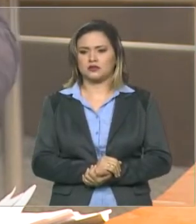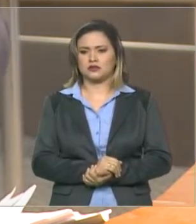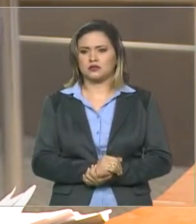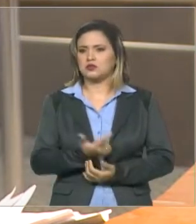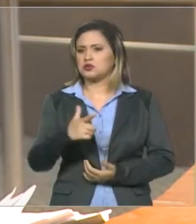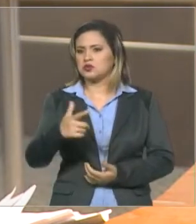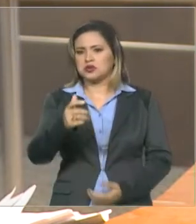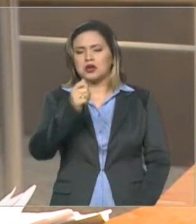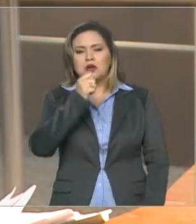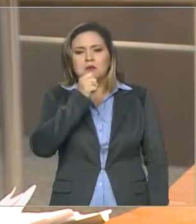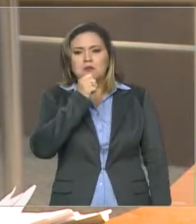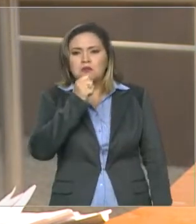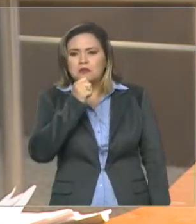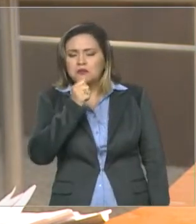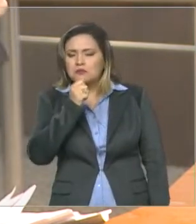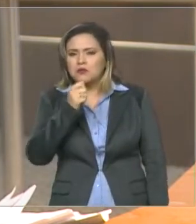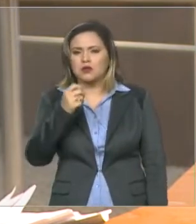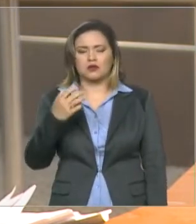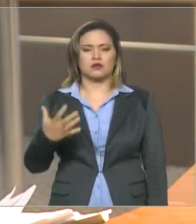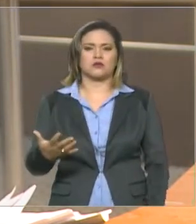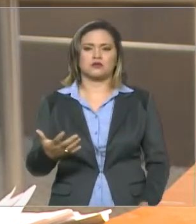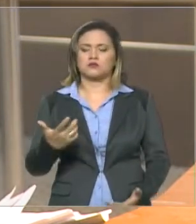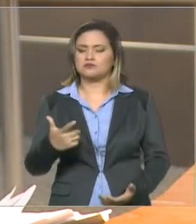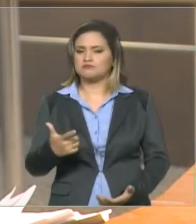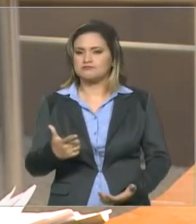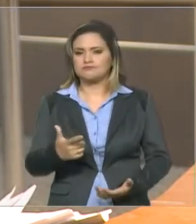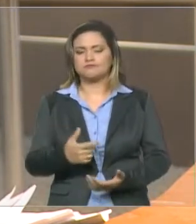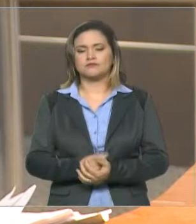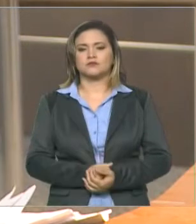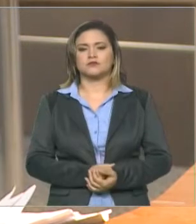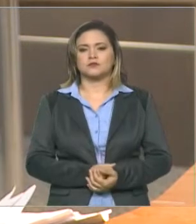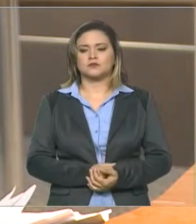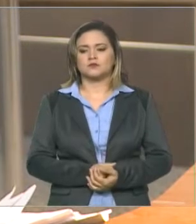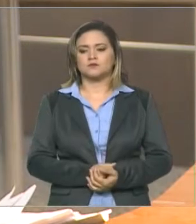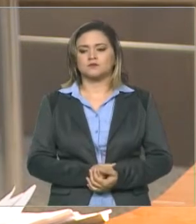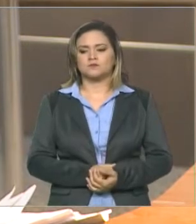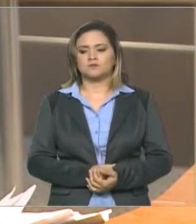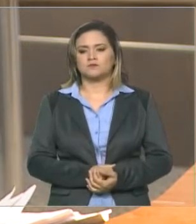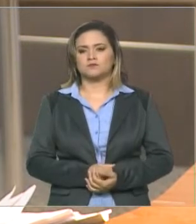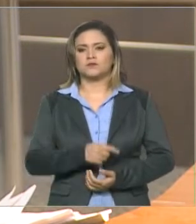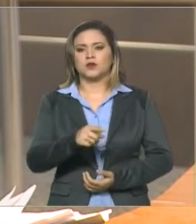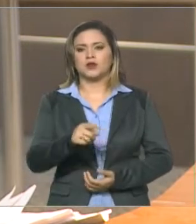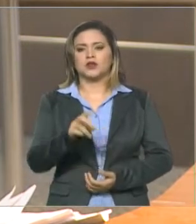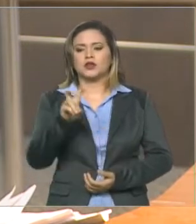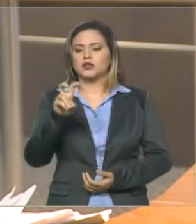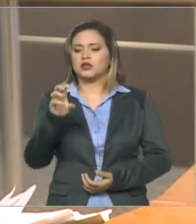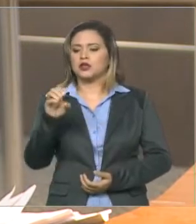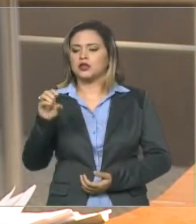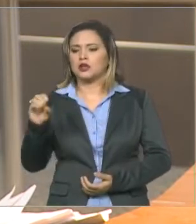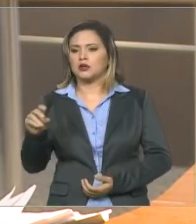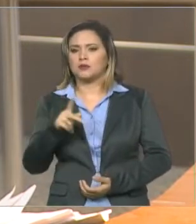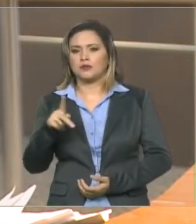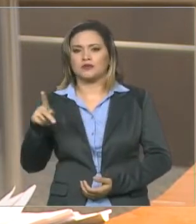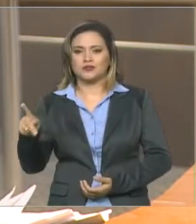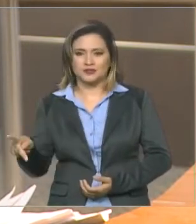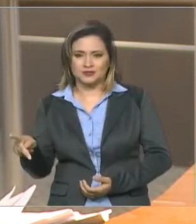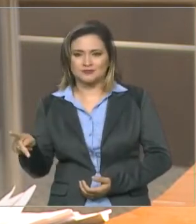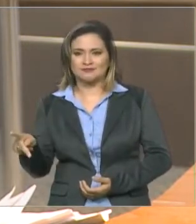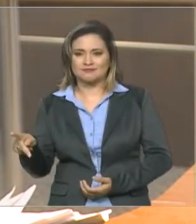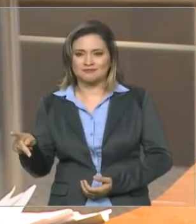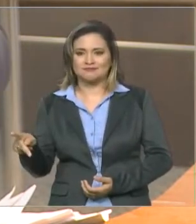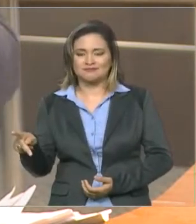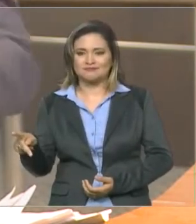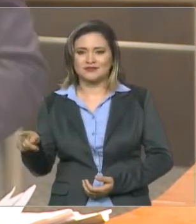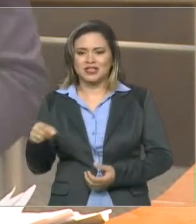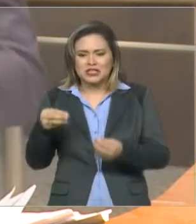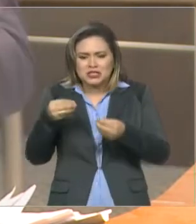microfone, sem som, para caber ali 500 professores, deputado Arnaldo Melo, 500